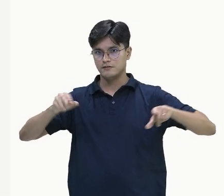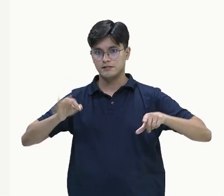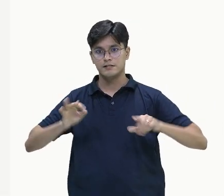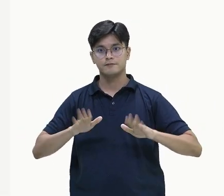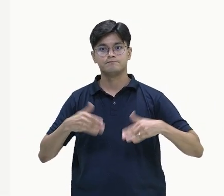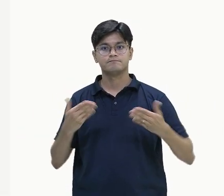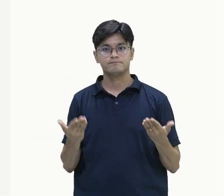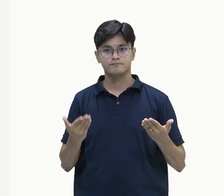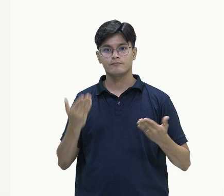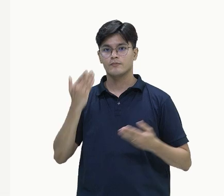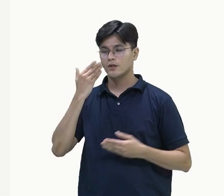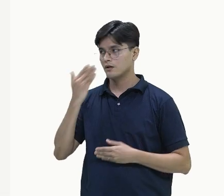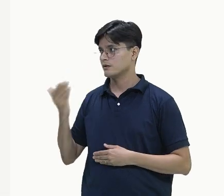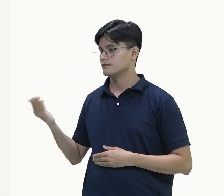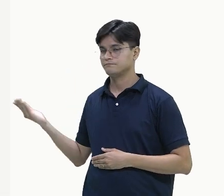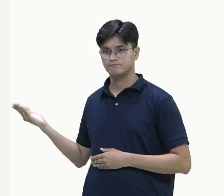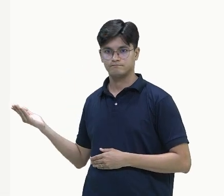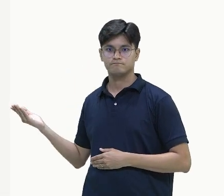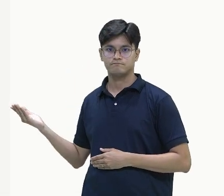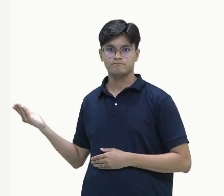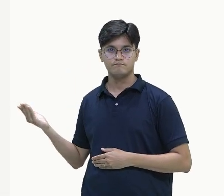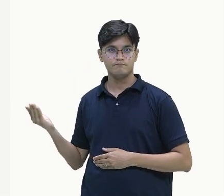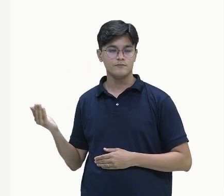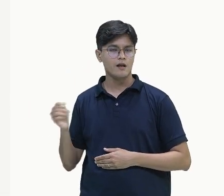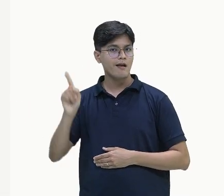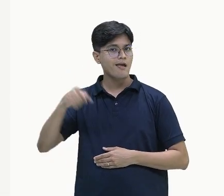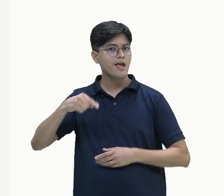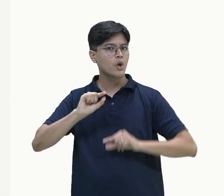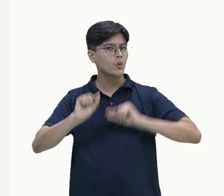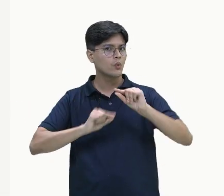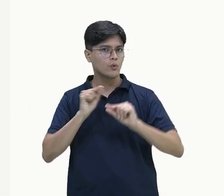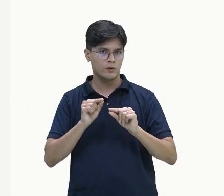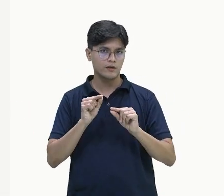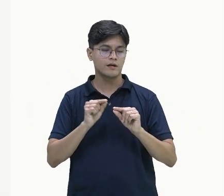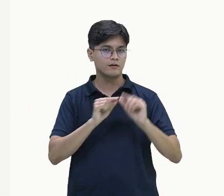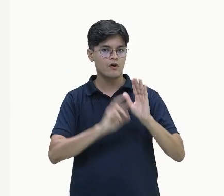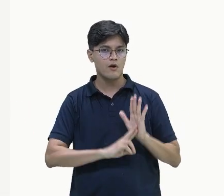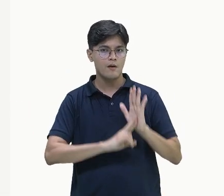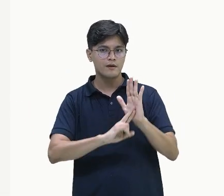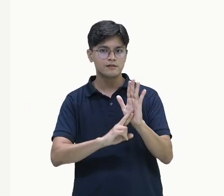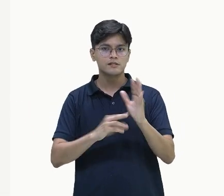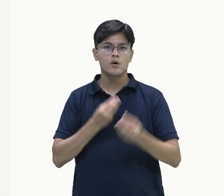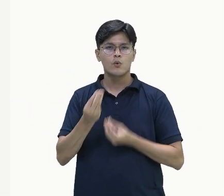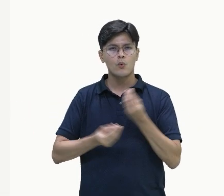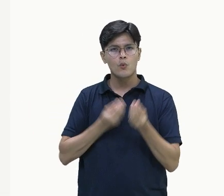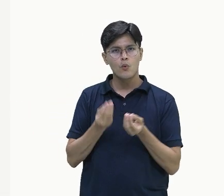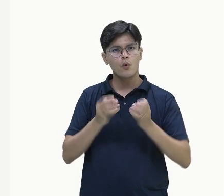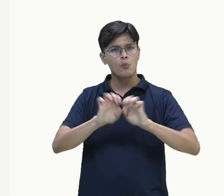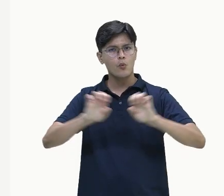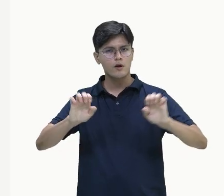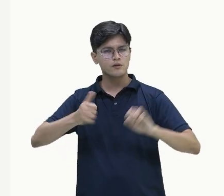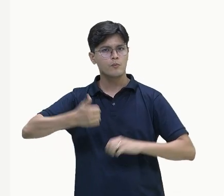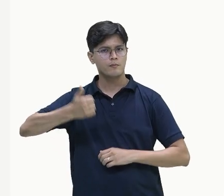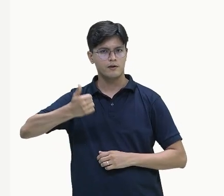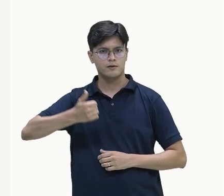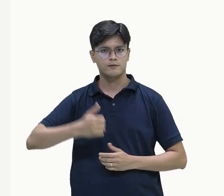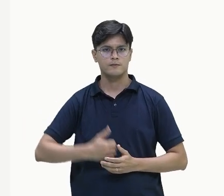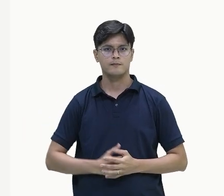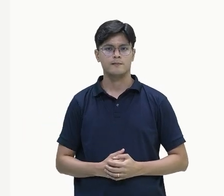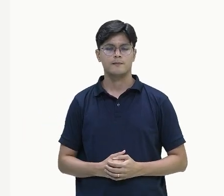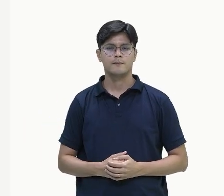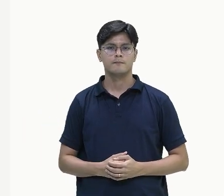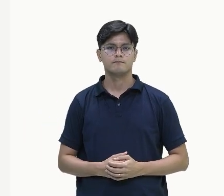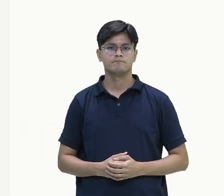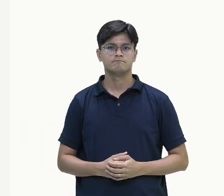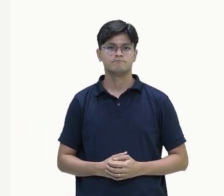temos é um esboço do que é a representação, é a representação da situação problema por meio de uma equação do primeiro grau. Mas